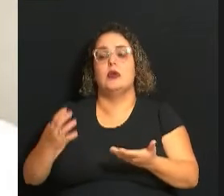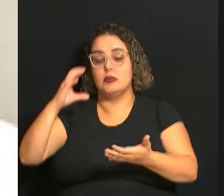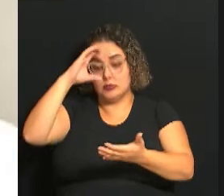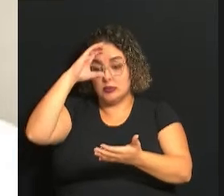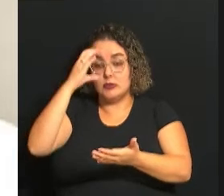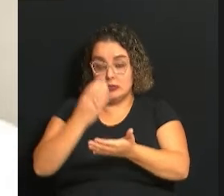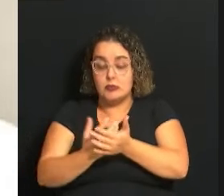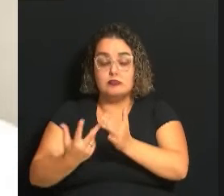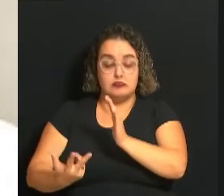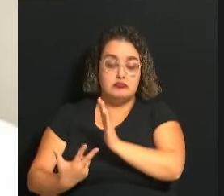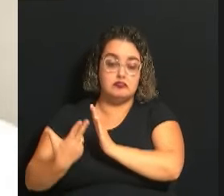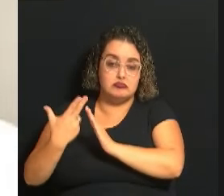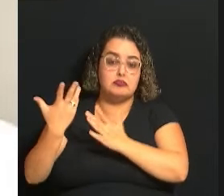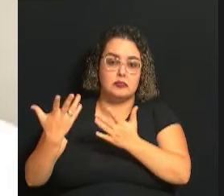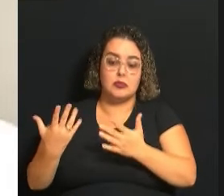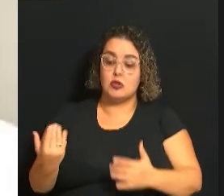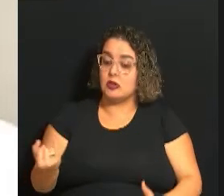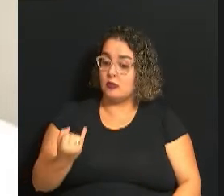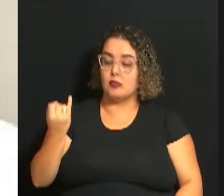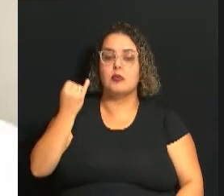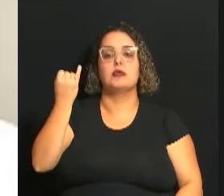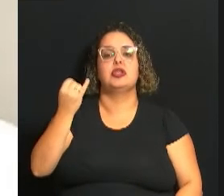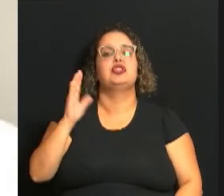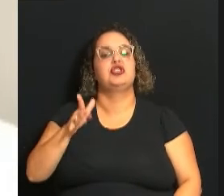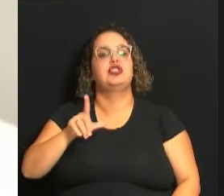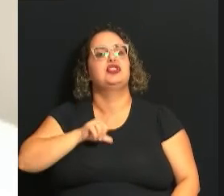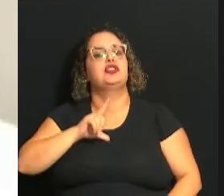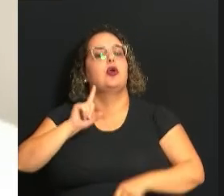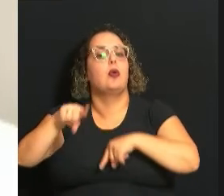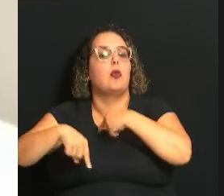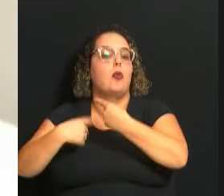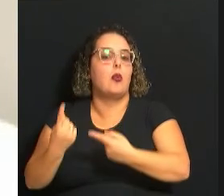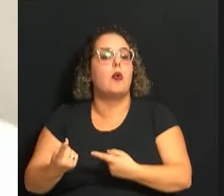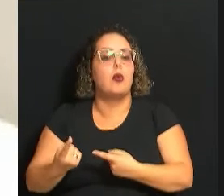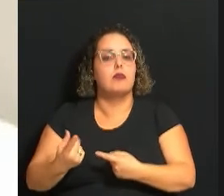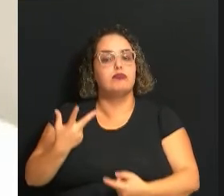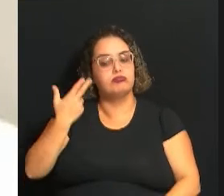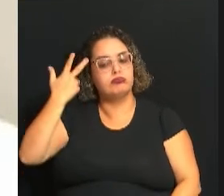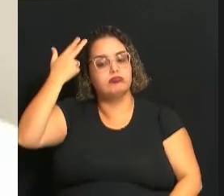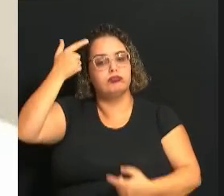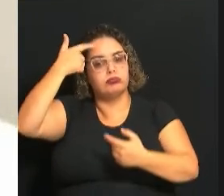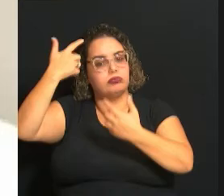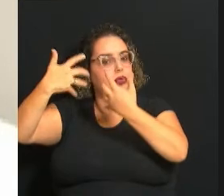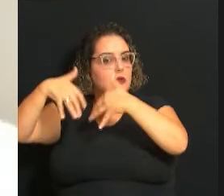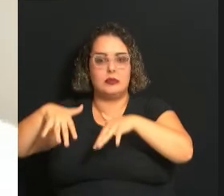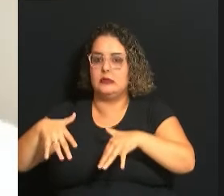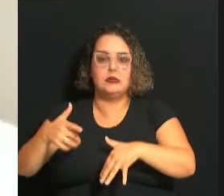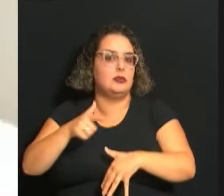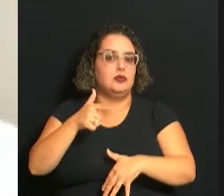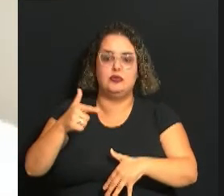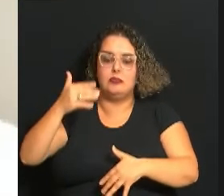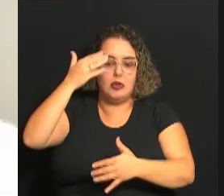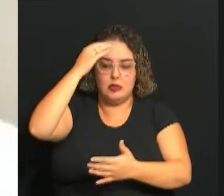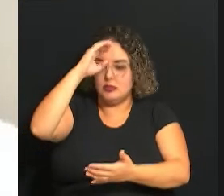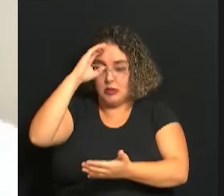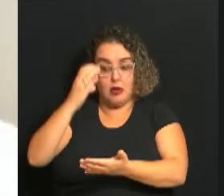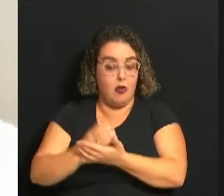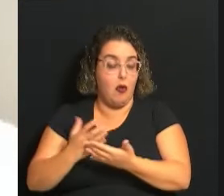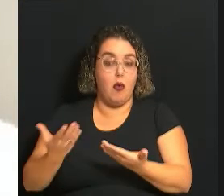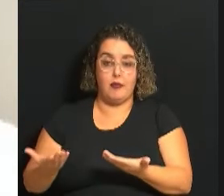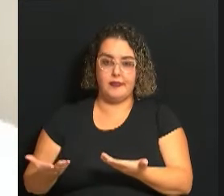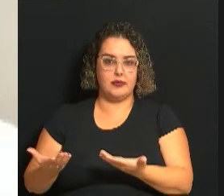operar com ele, isso é importantíssimo, porque eu já tinha passado por outros neurocirurgiões que não me passaram essa credibilidade, essa confiança